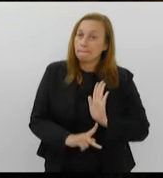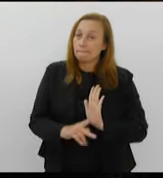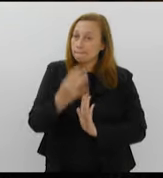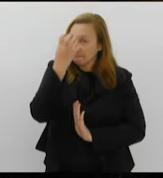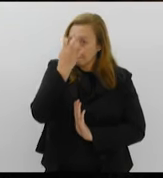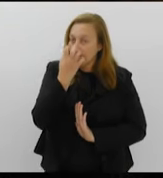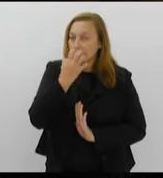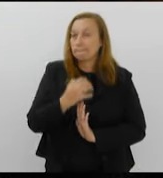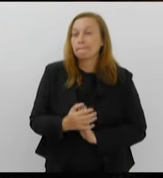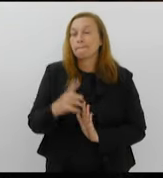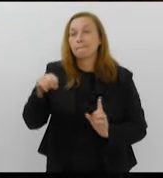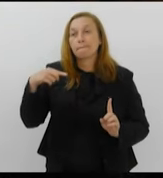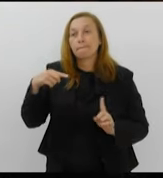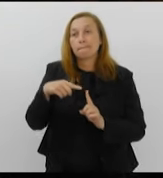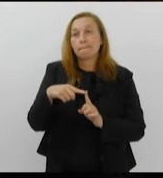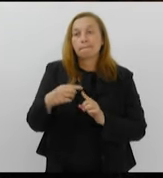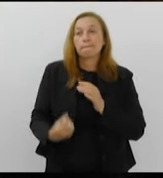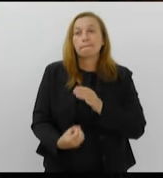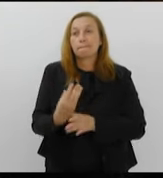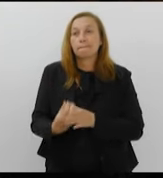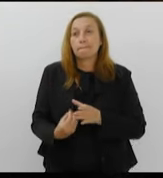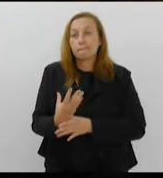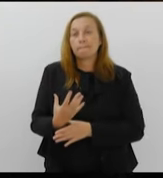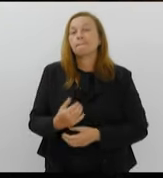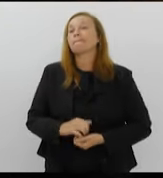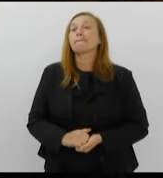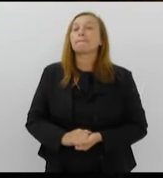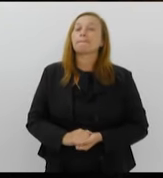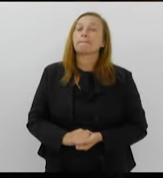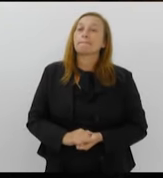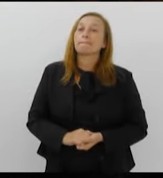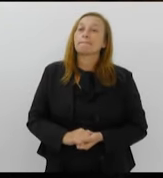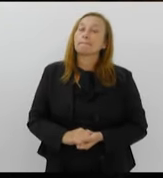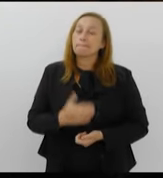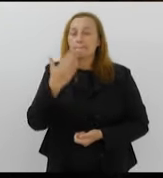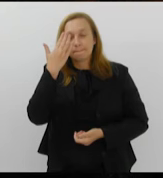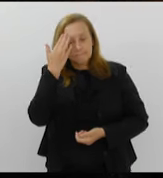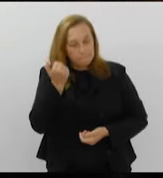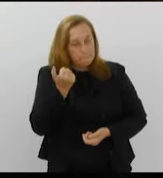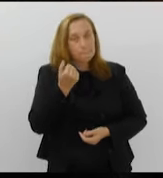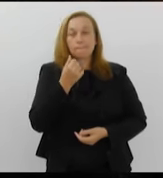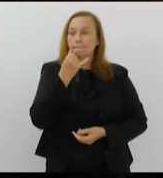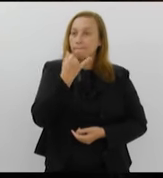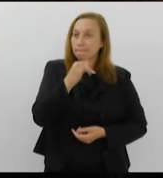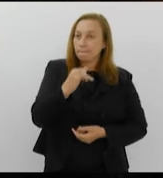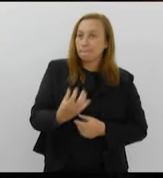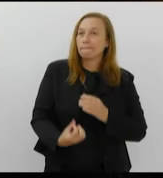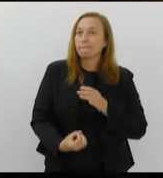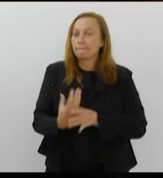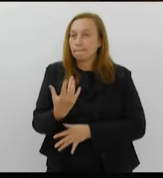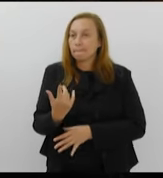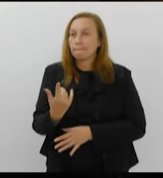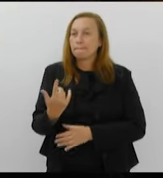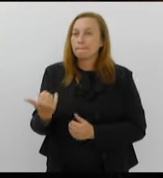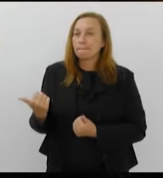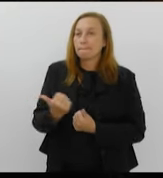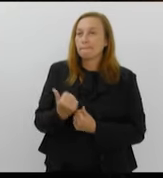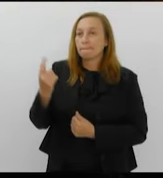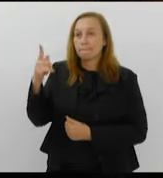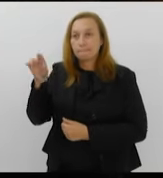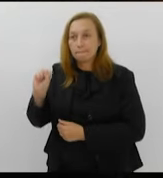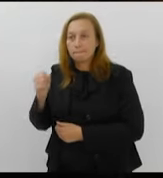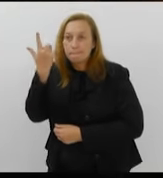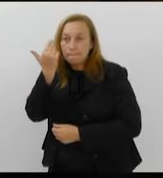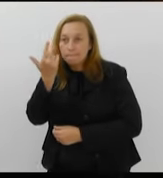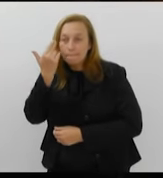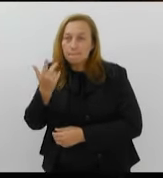séria, o objetivo de produzir uma transição. A gente sabe que a energia produzida em cima do gás natural, ela é